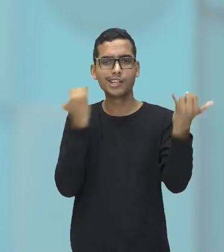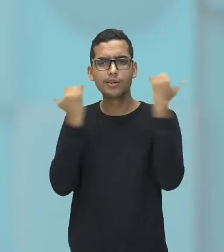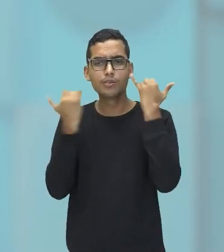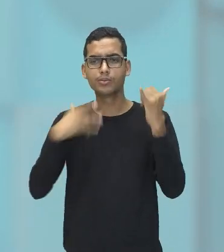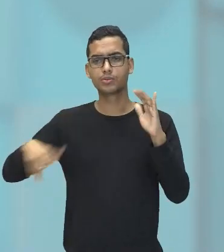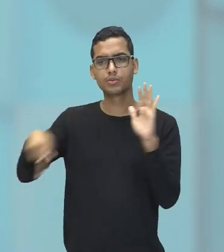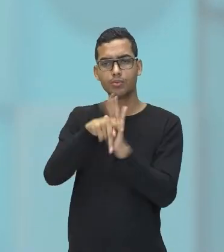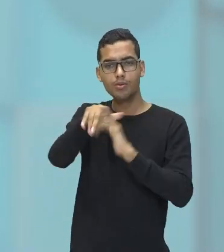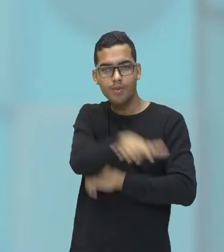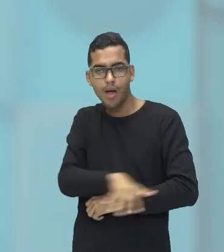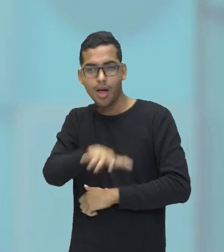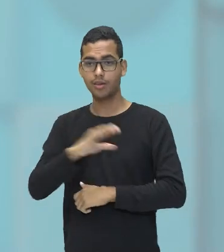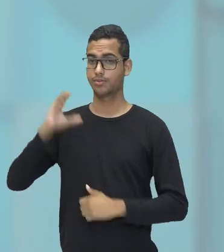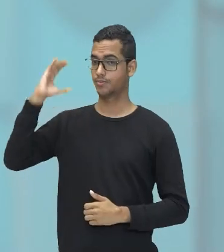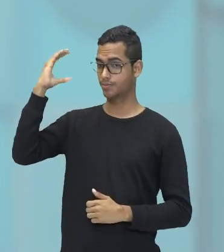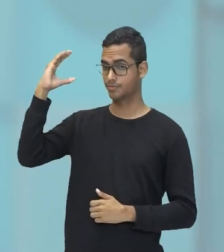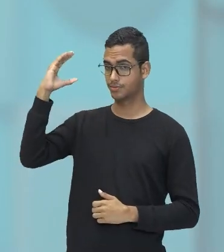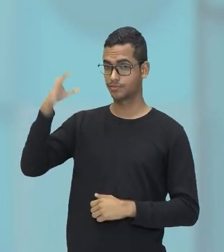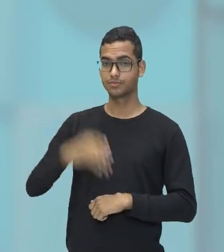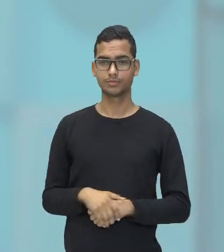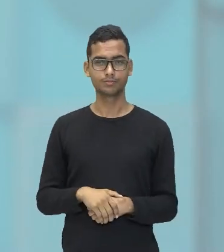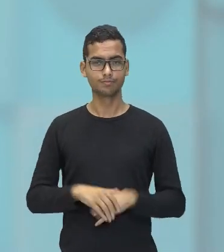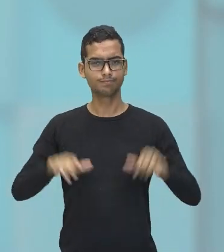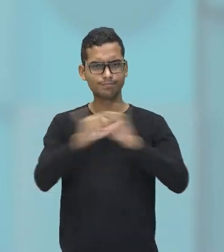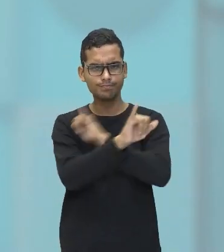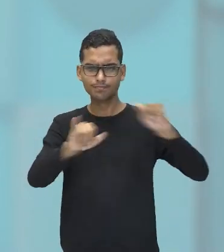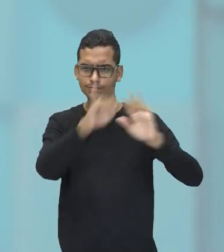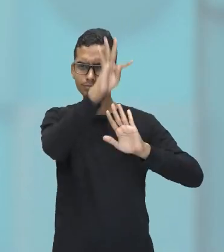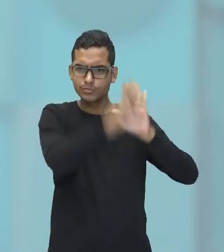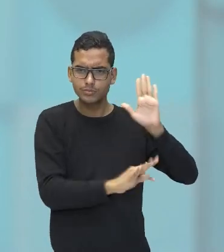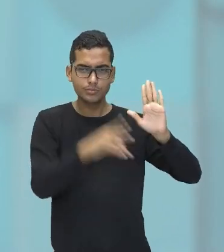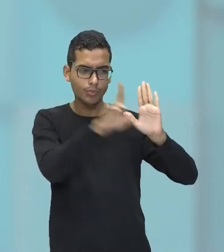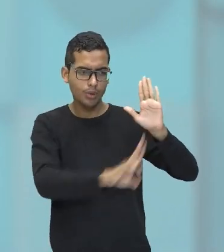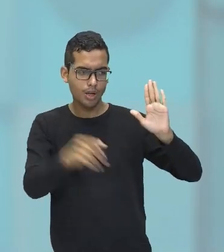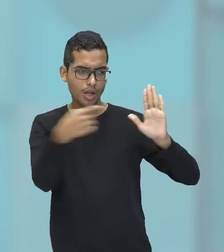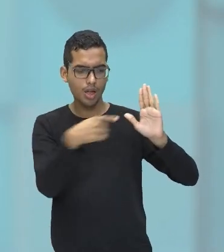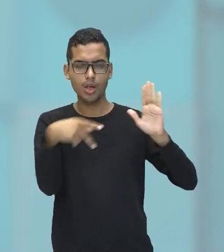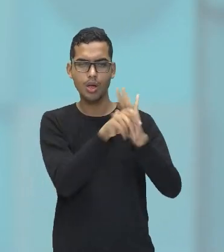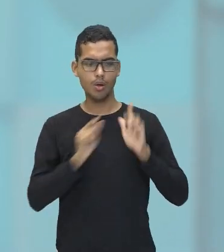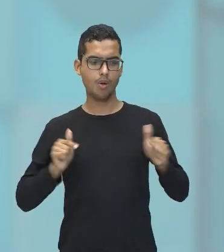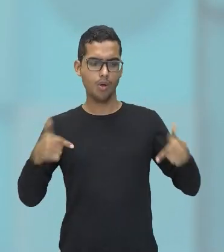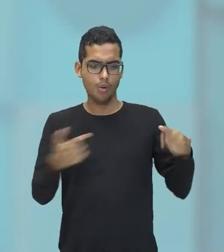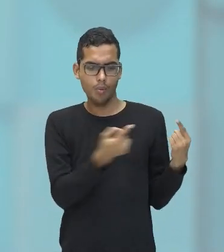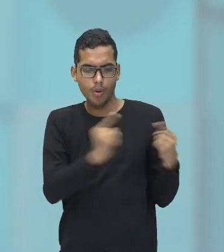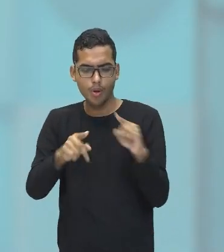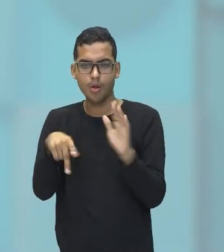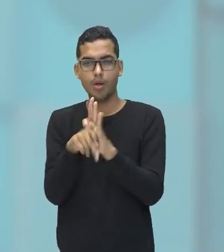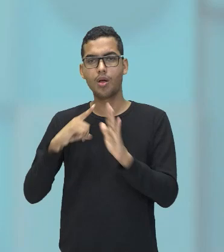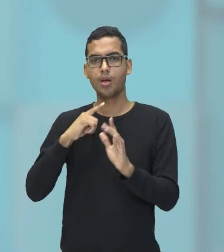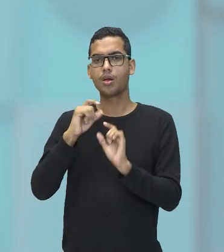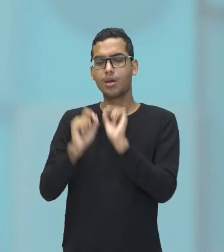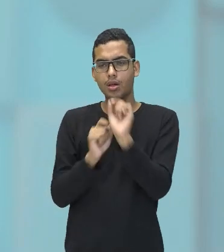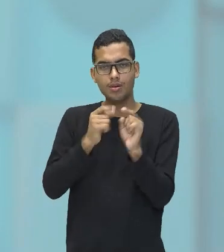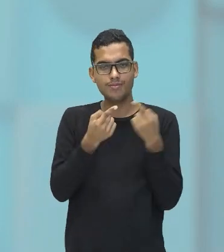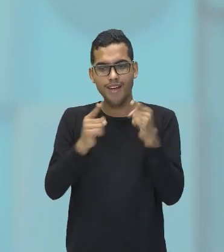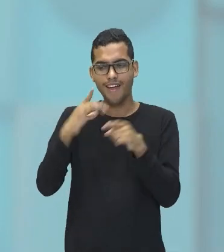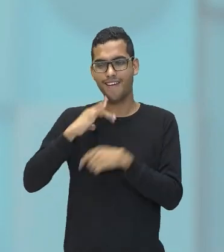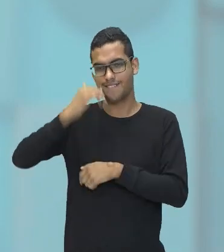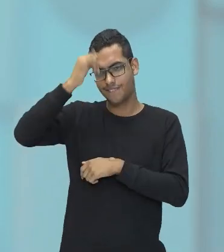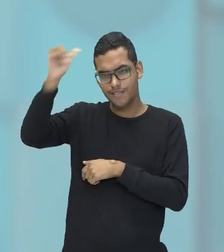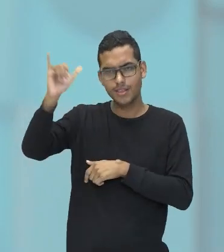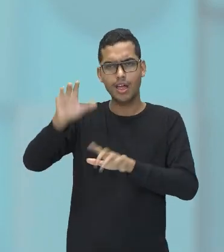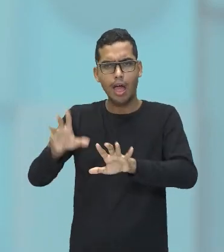não é? Então, todos os textos publicitários relacionados ao combate à dengue, eles já trazem aí informações que são